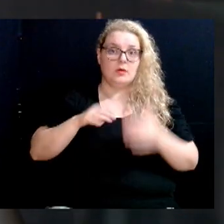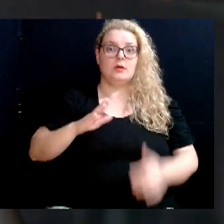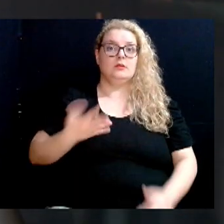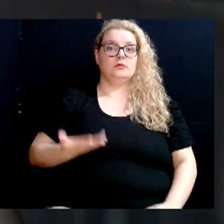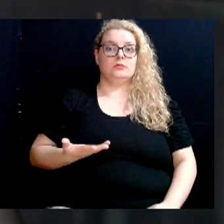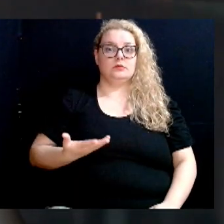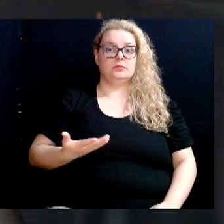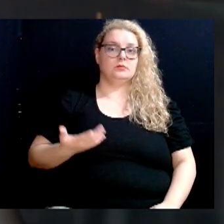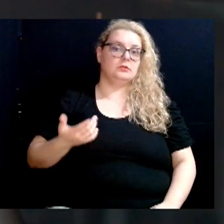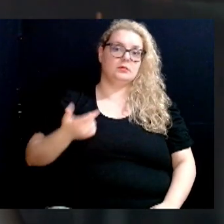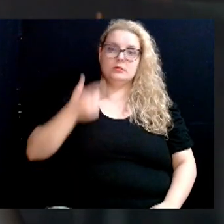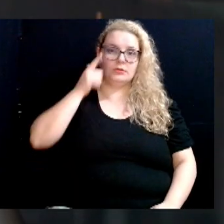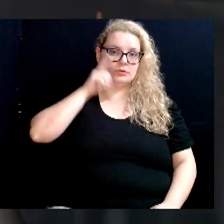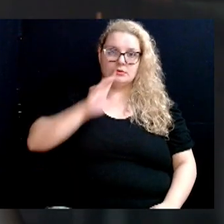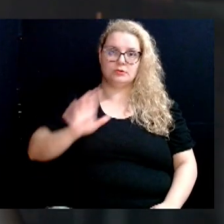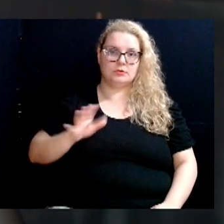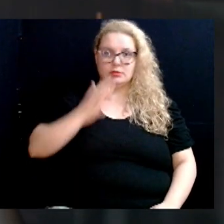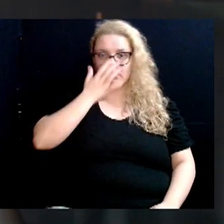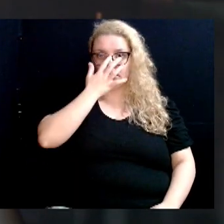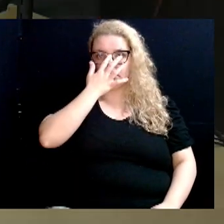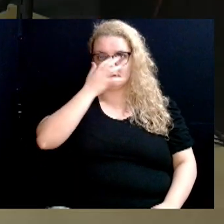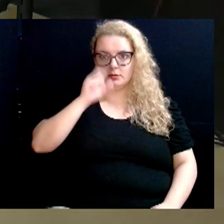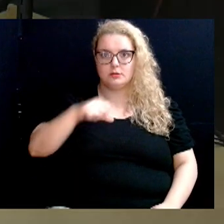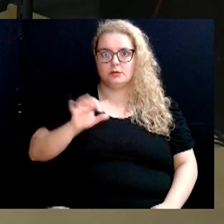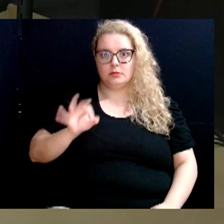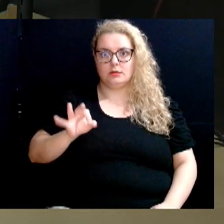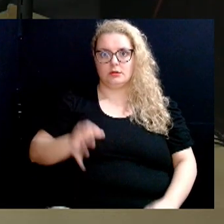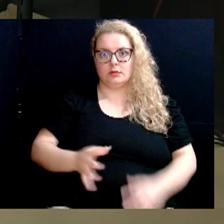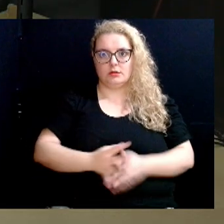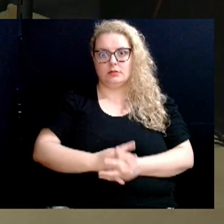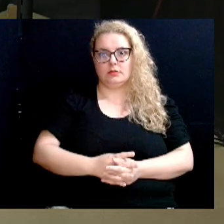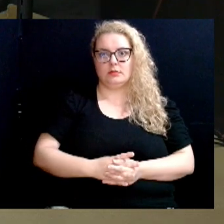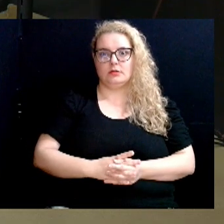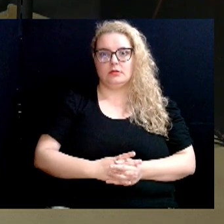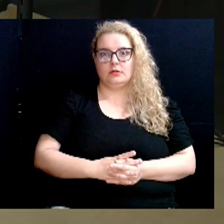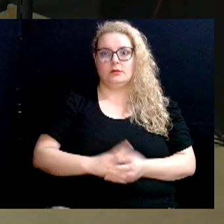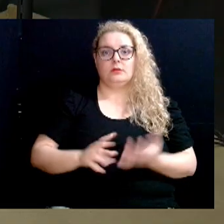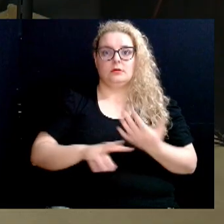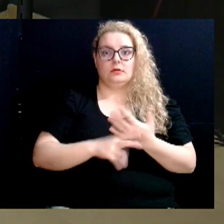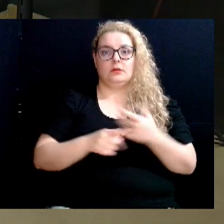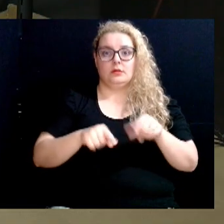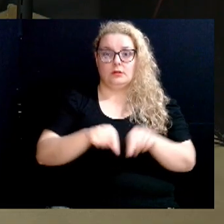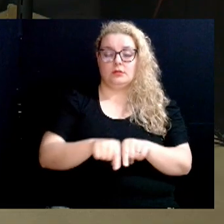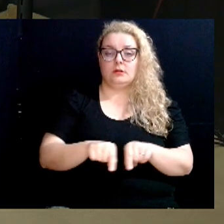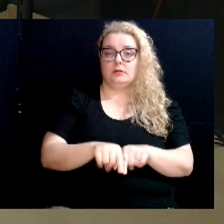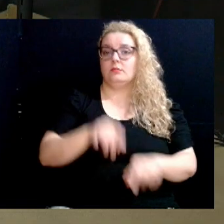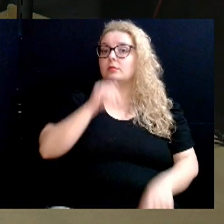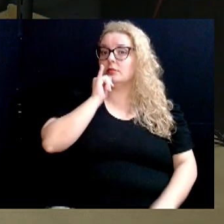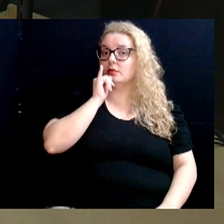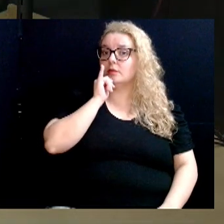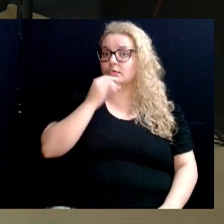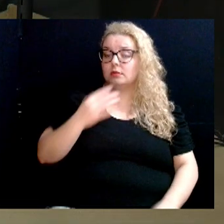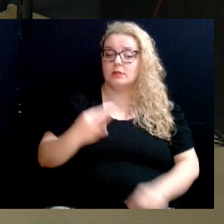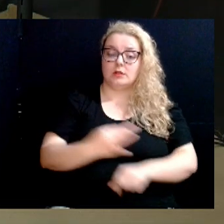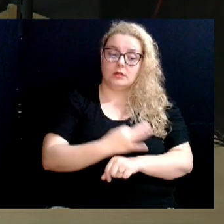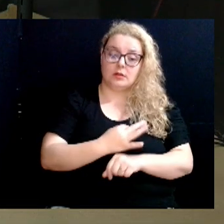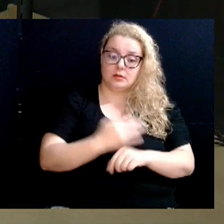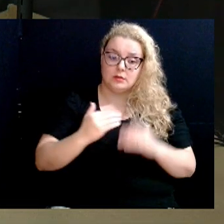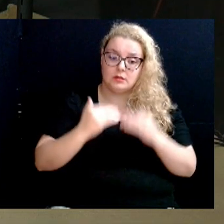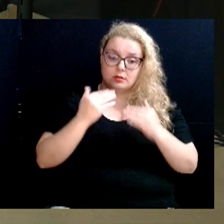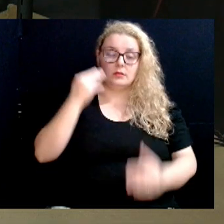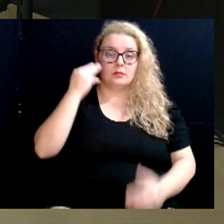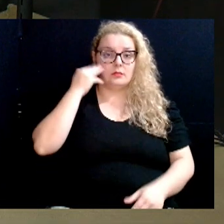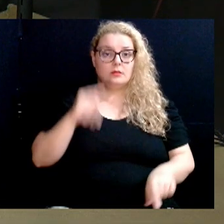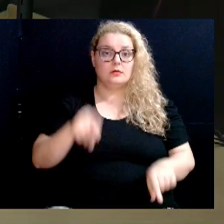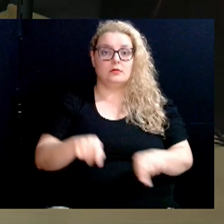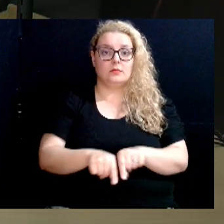Então, sim, com certeza isso vai afetar. E por outro lado, por exemplo, essa sobrecarga mental também, quando